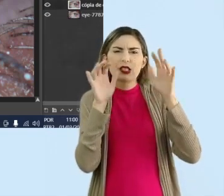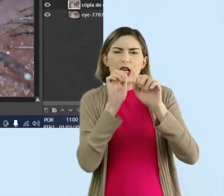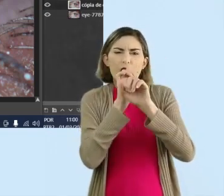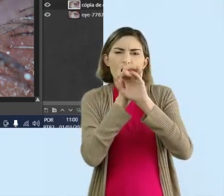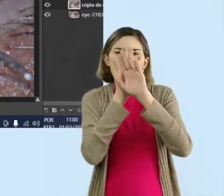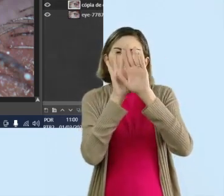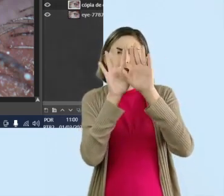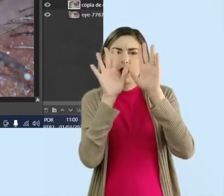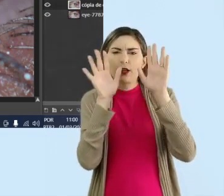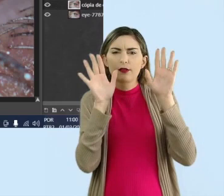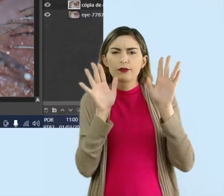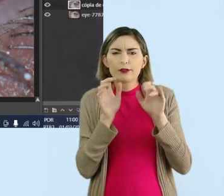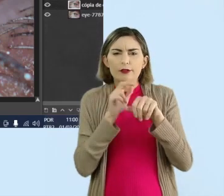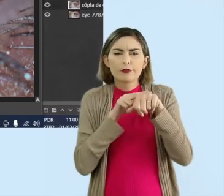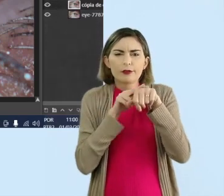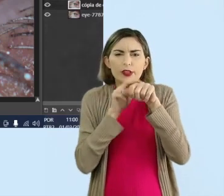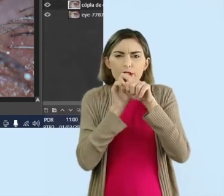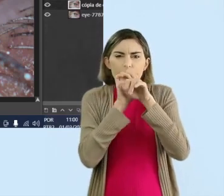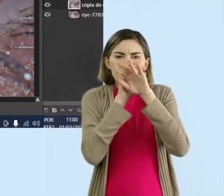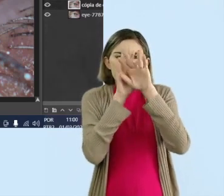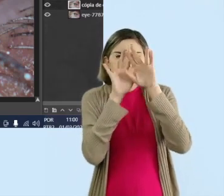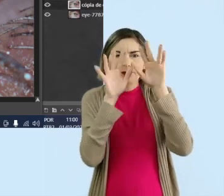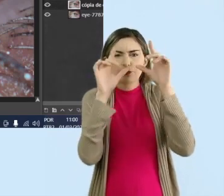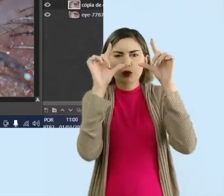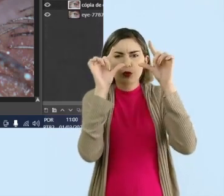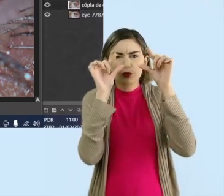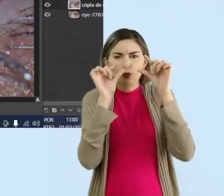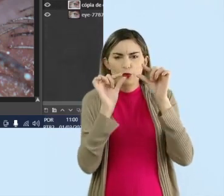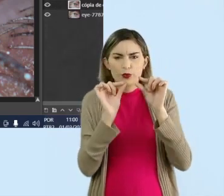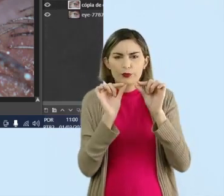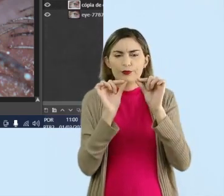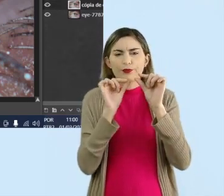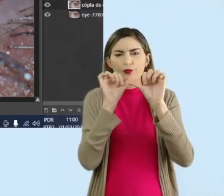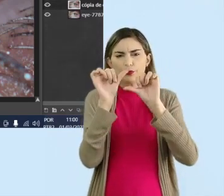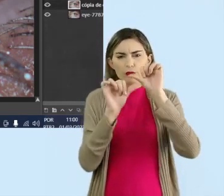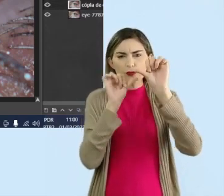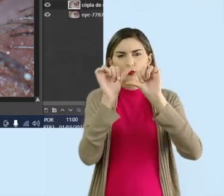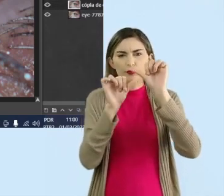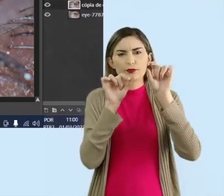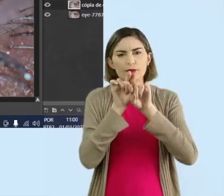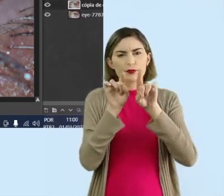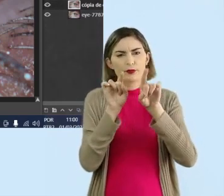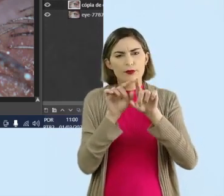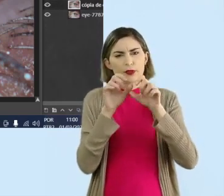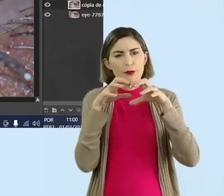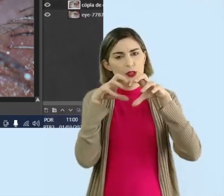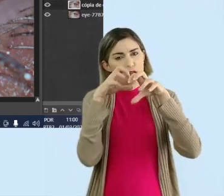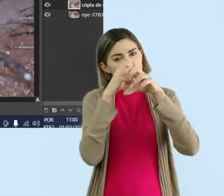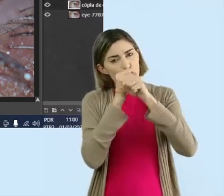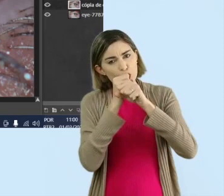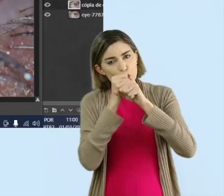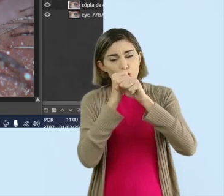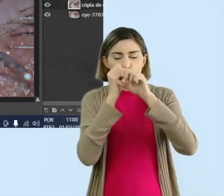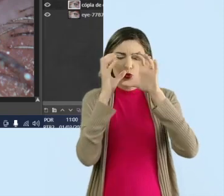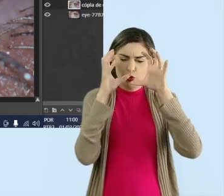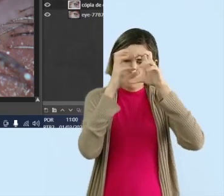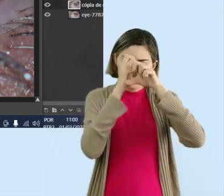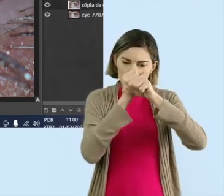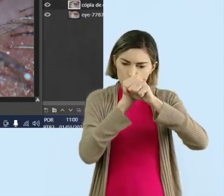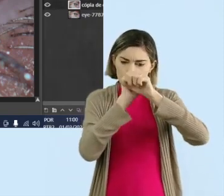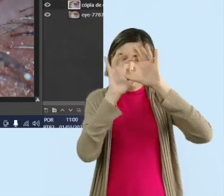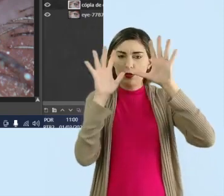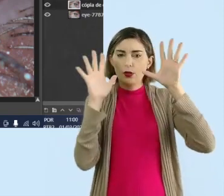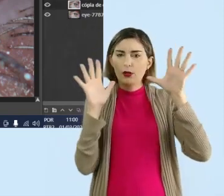Posso baixar a luminosidade e mexer na saturação também, ó, deixar um pouco mais escuro, mais claro. Vamos lá.